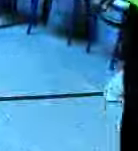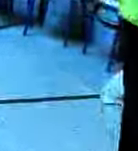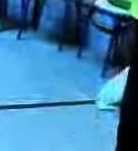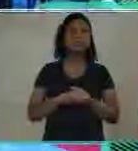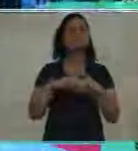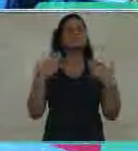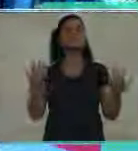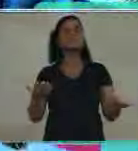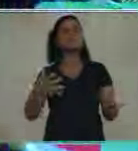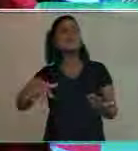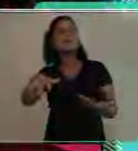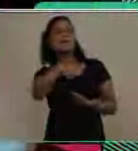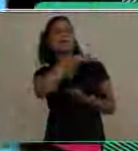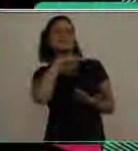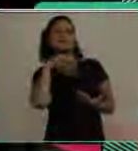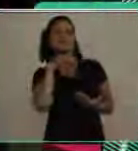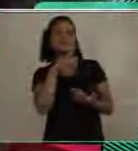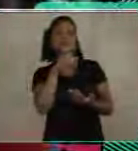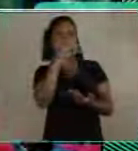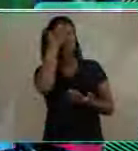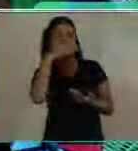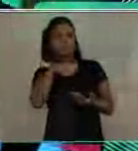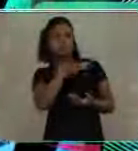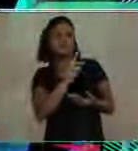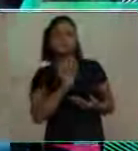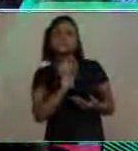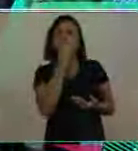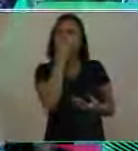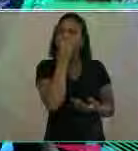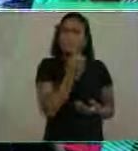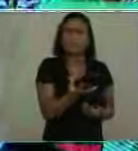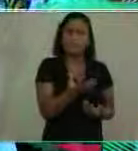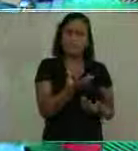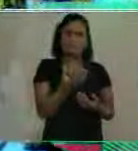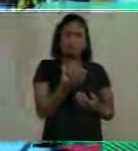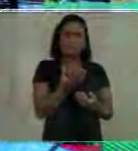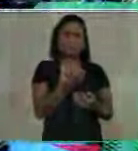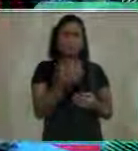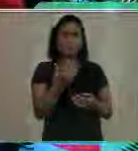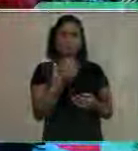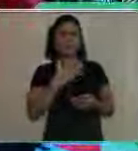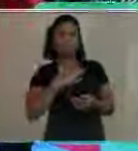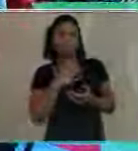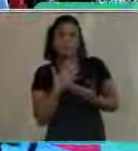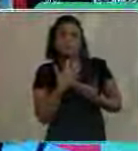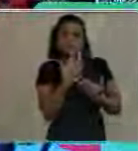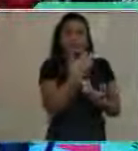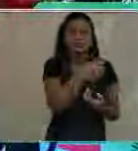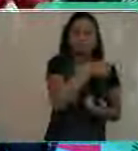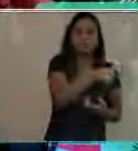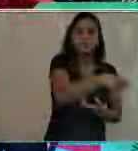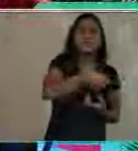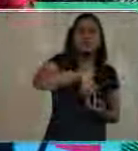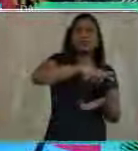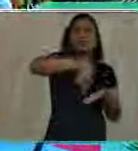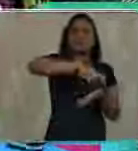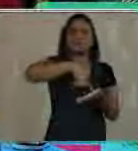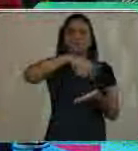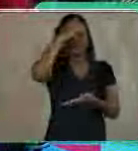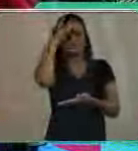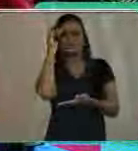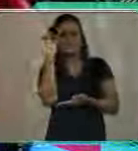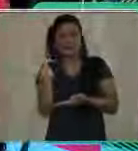A reação do público é sempre muito boa e é a parte que eu me seduzi mais